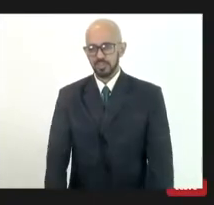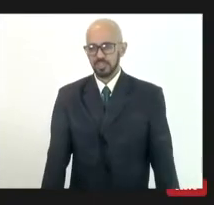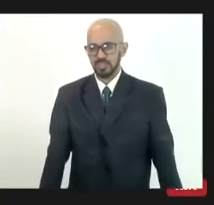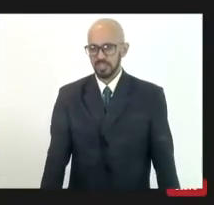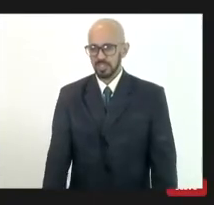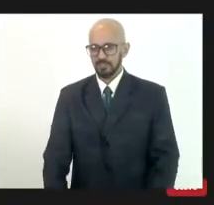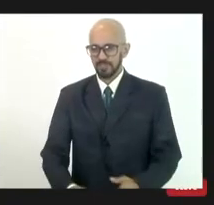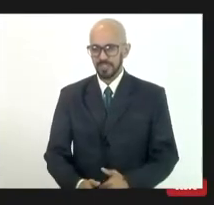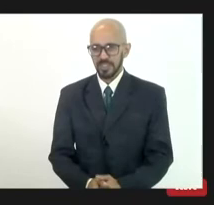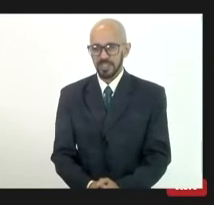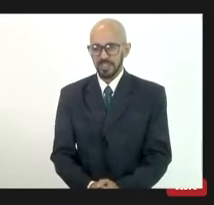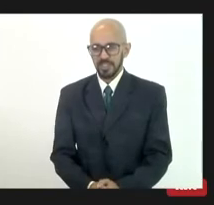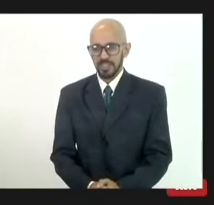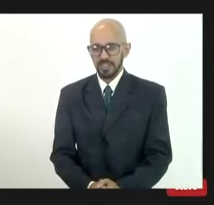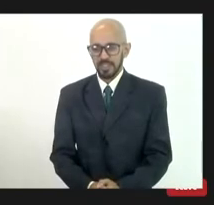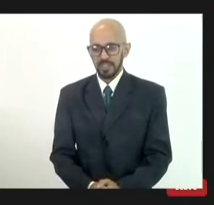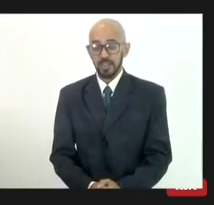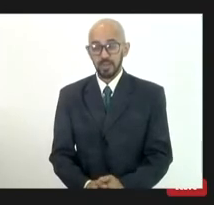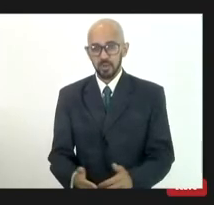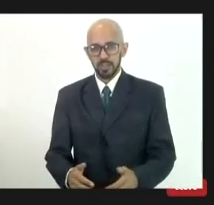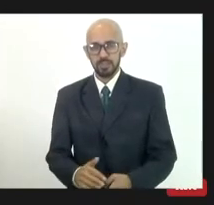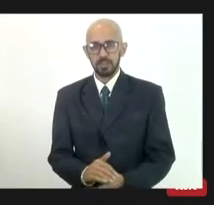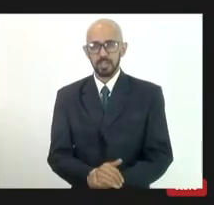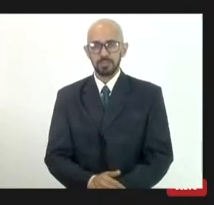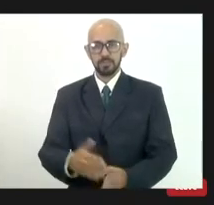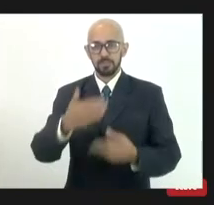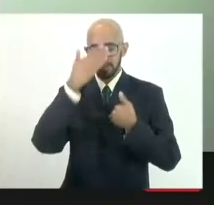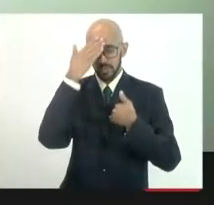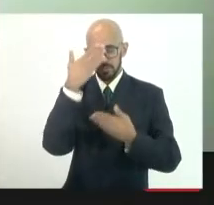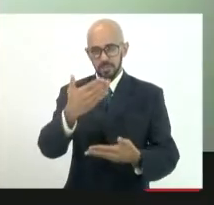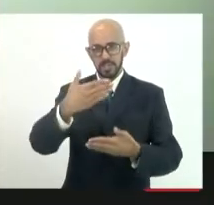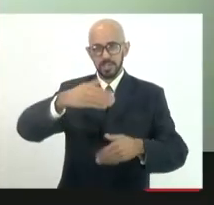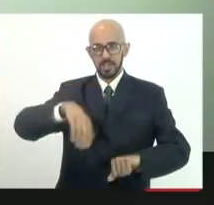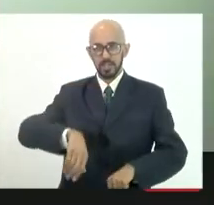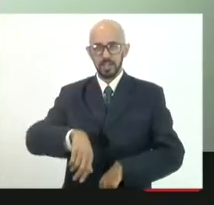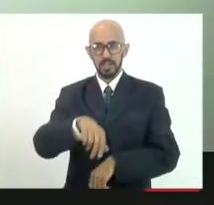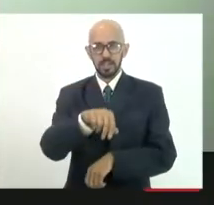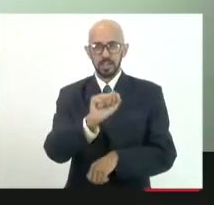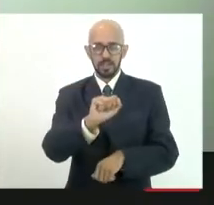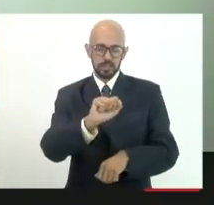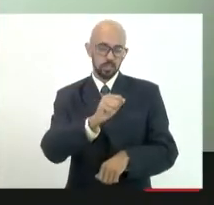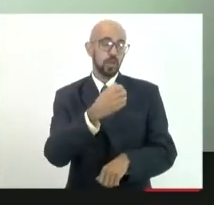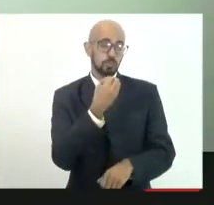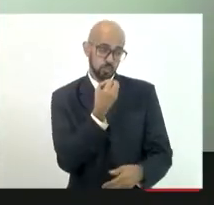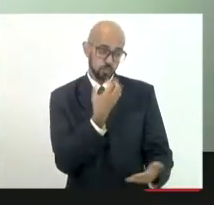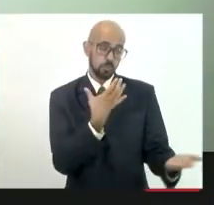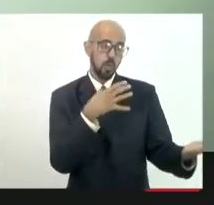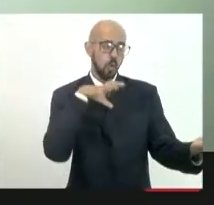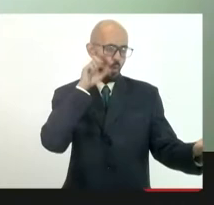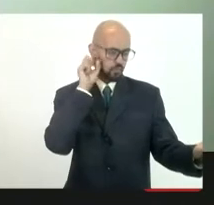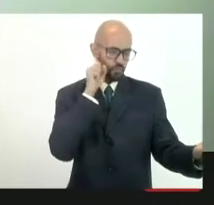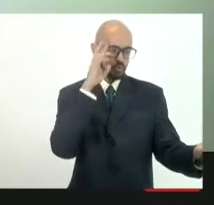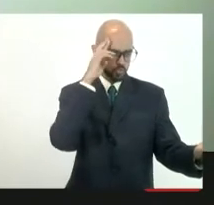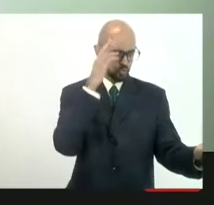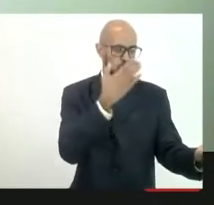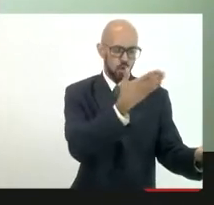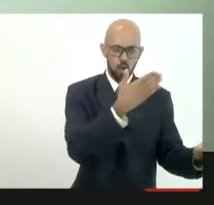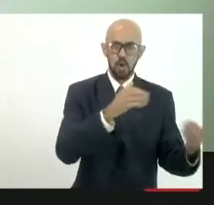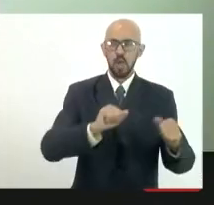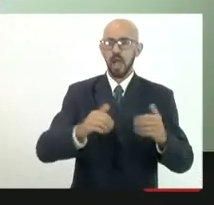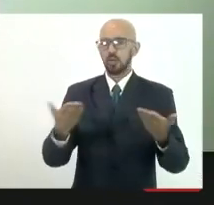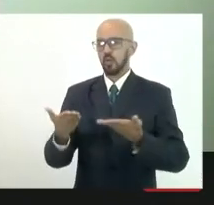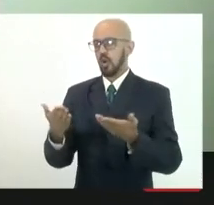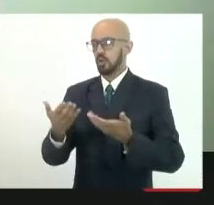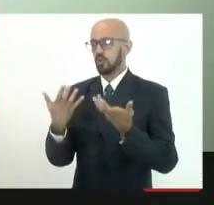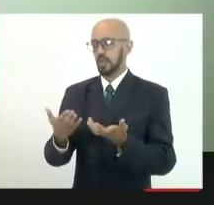Obrigada, presidente Luiz Eduardo do Cedine, Negro Ogum, bom lhe ouvir. Eu queria, então, nesse momento,